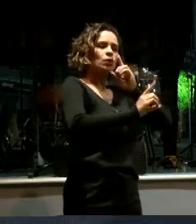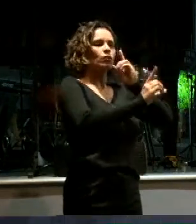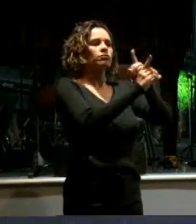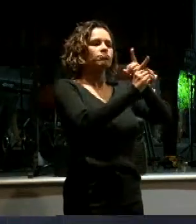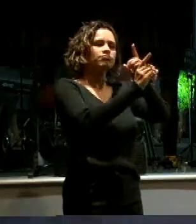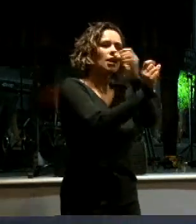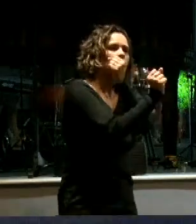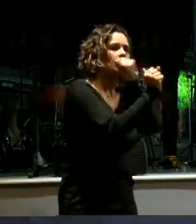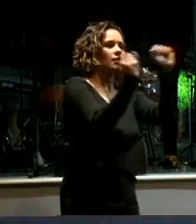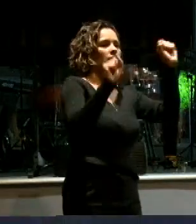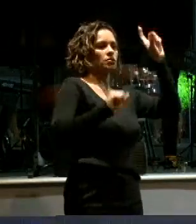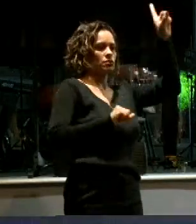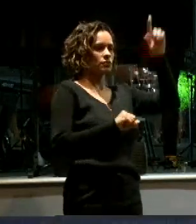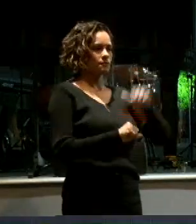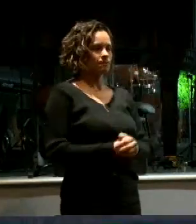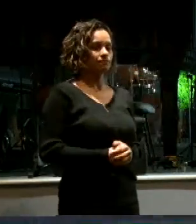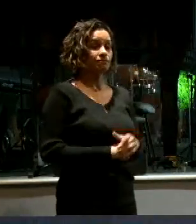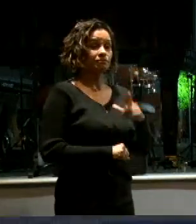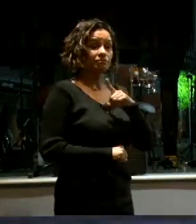chorar,